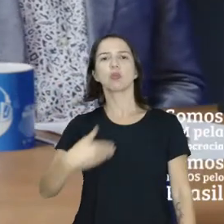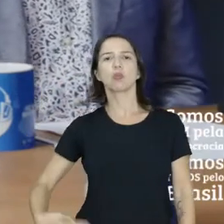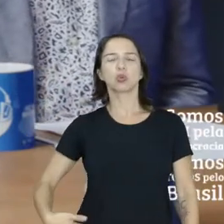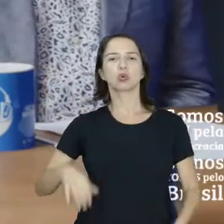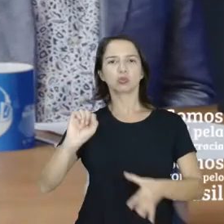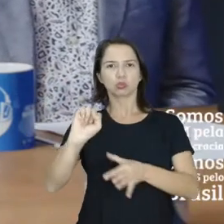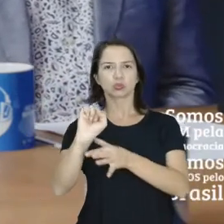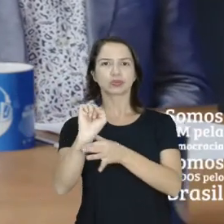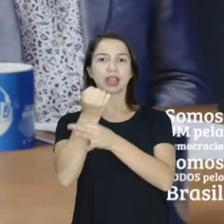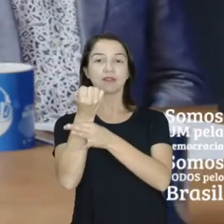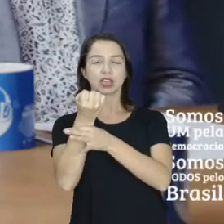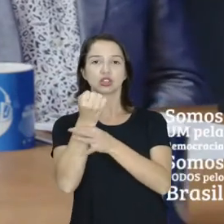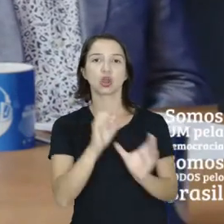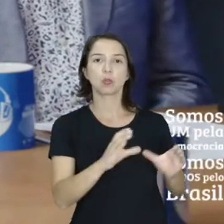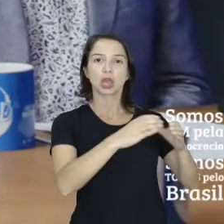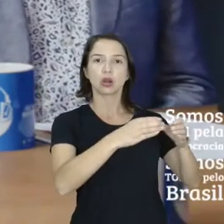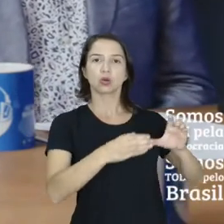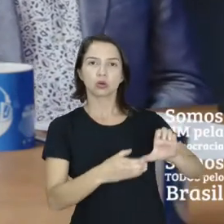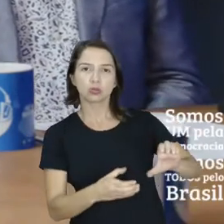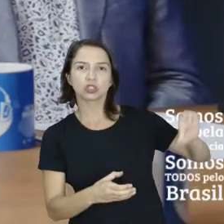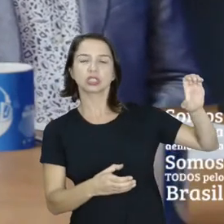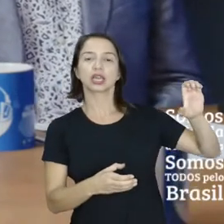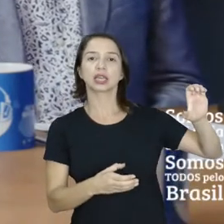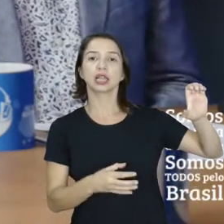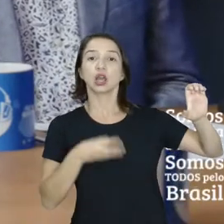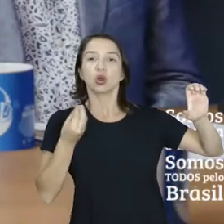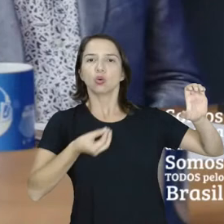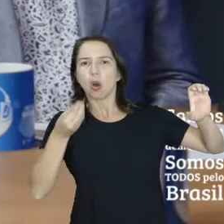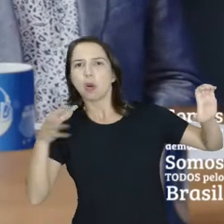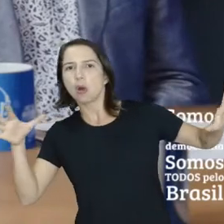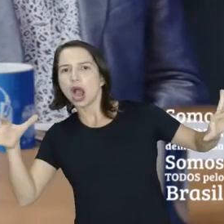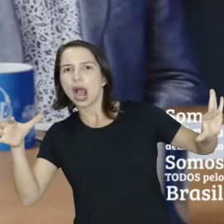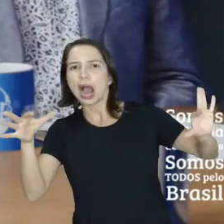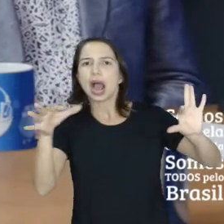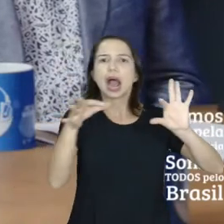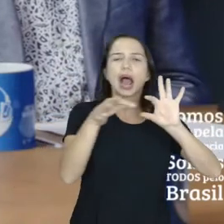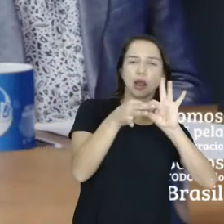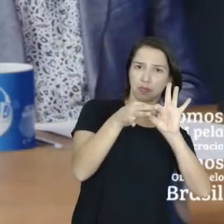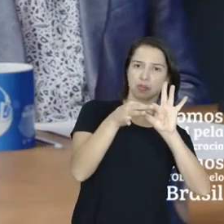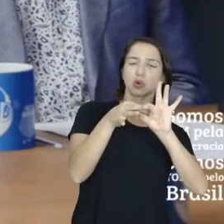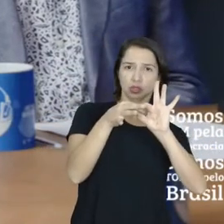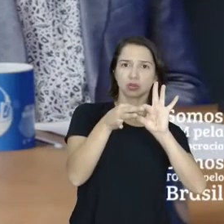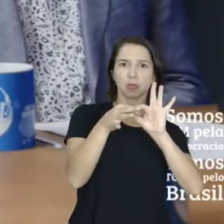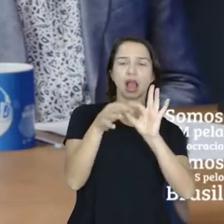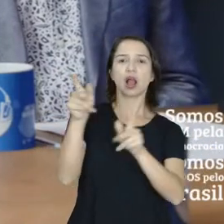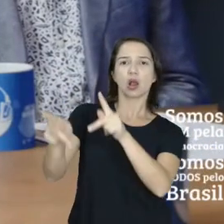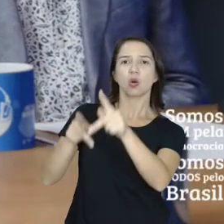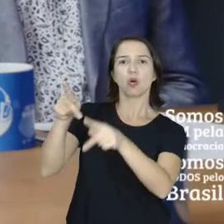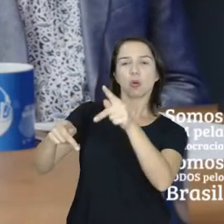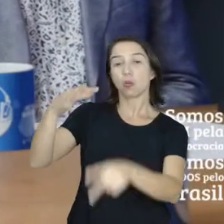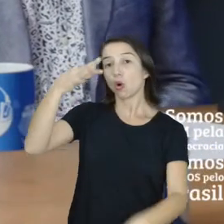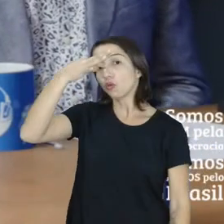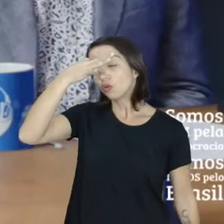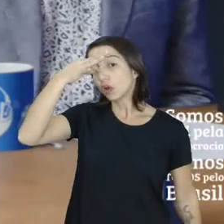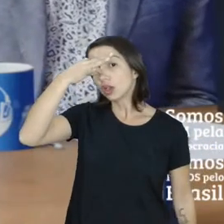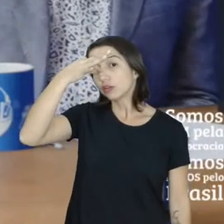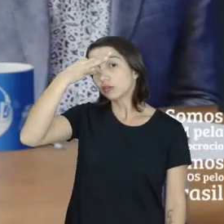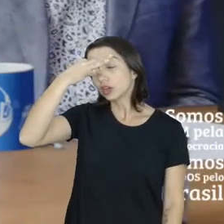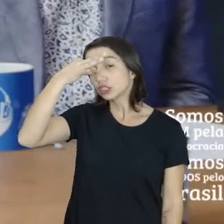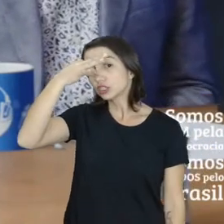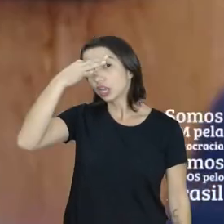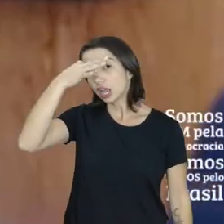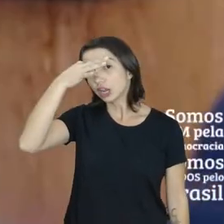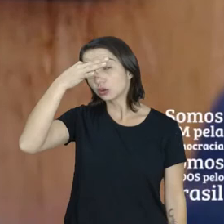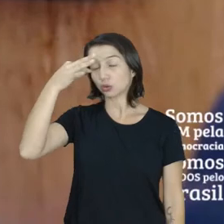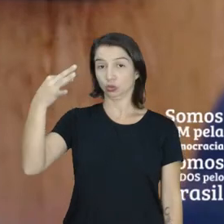serão adotadas para aproximar o público evangélico de um eventual governo, e eu vou ser mais esperançoso com ele, de um certo governo, Lula e